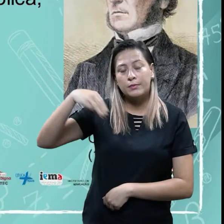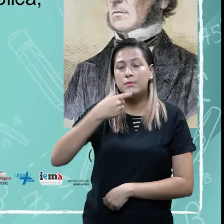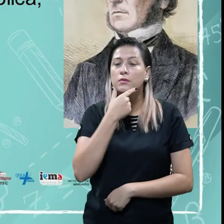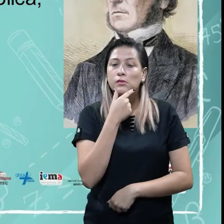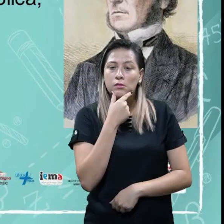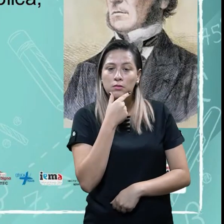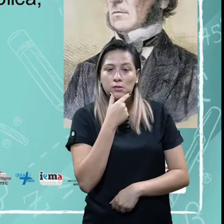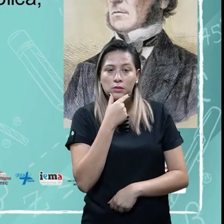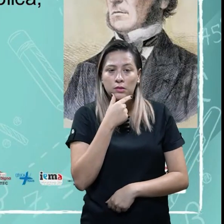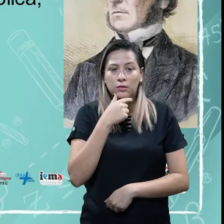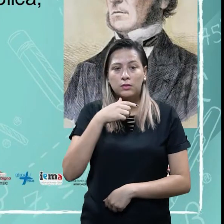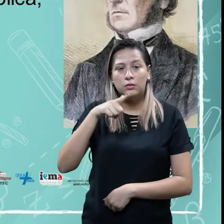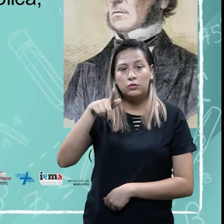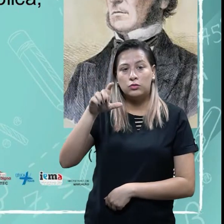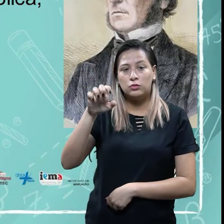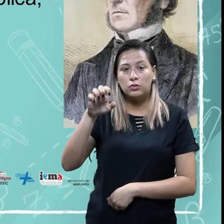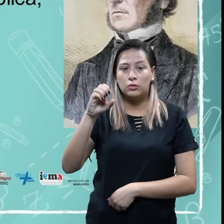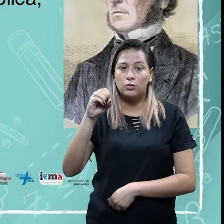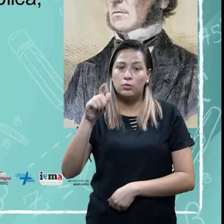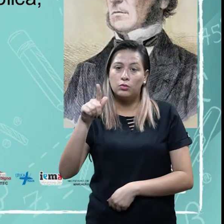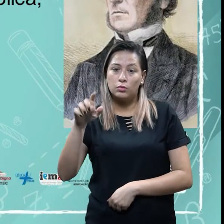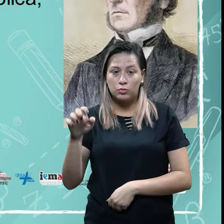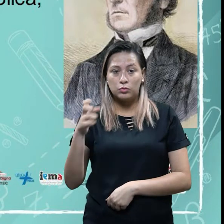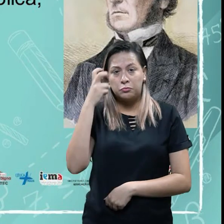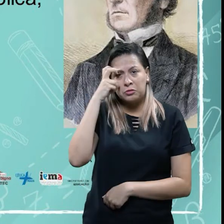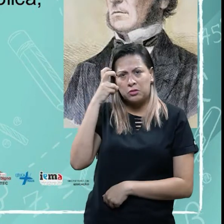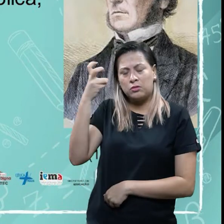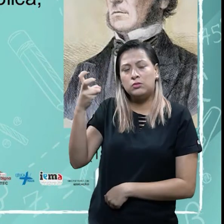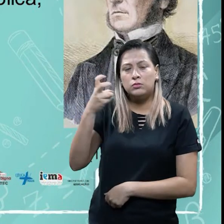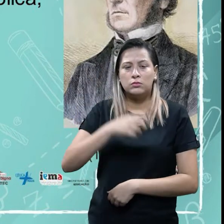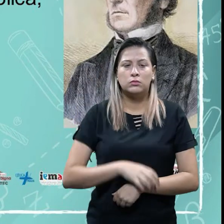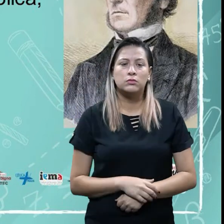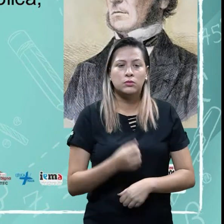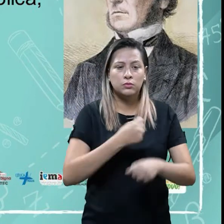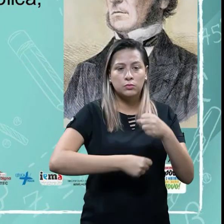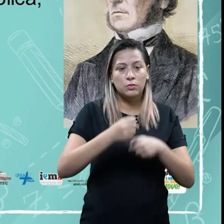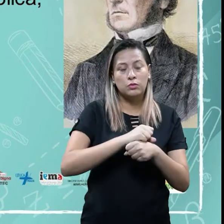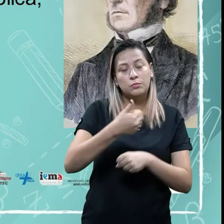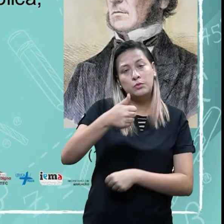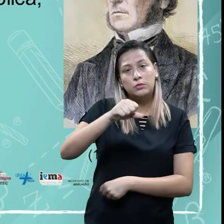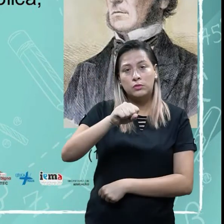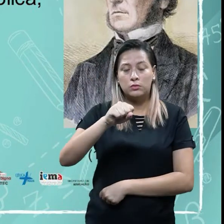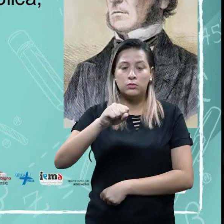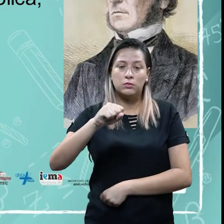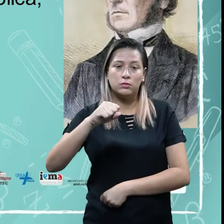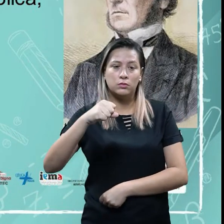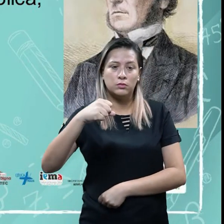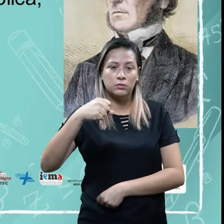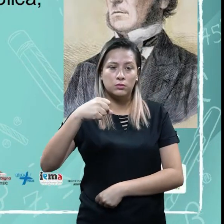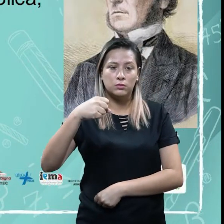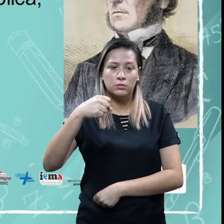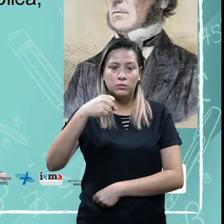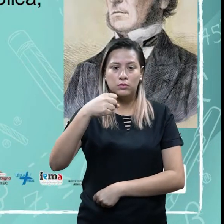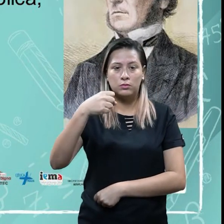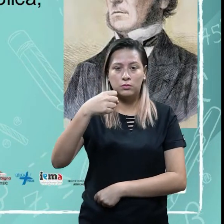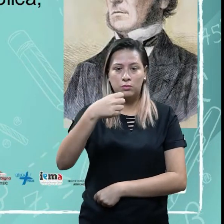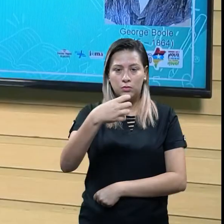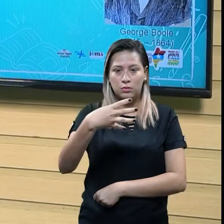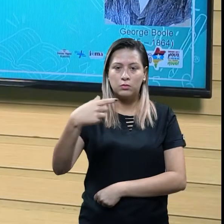inglês autodidata, em 1847 introduziu o conceito de lógica simbólica, chamada de lógica